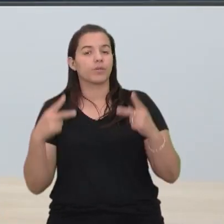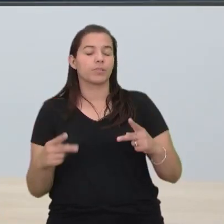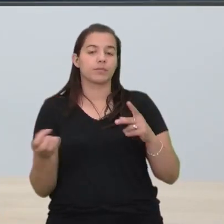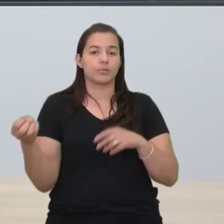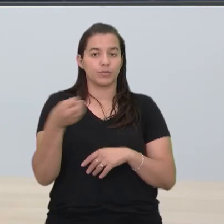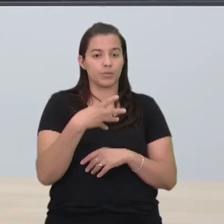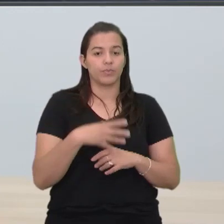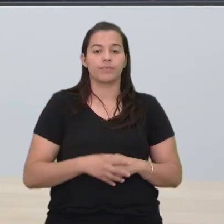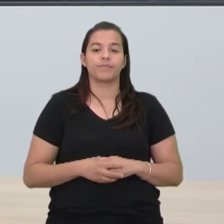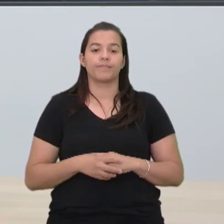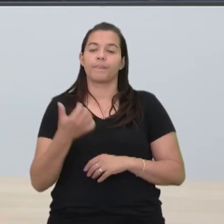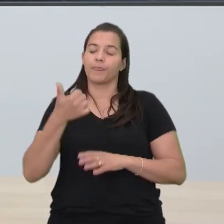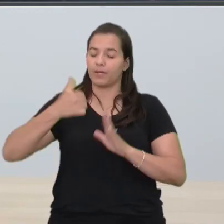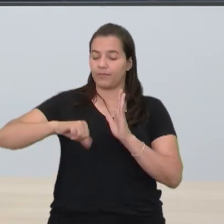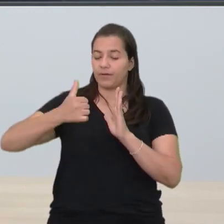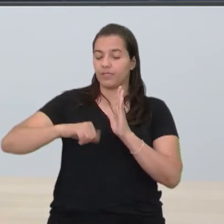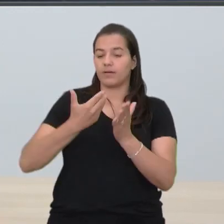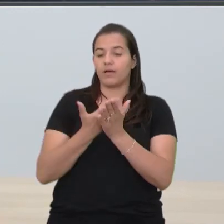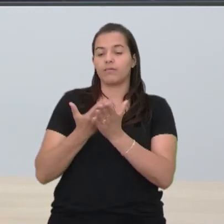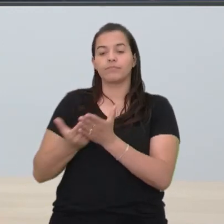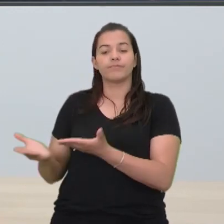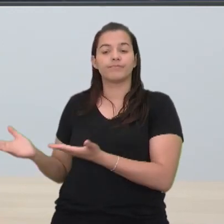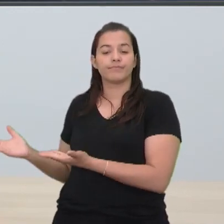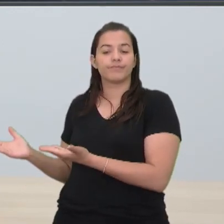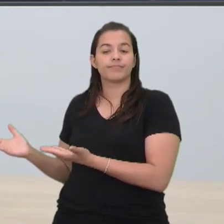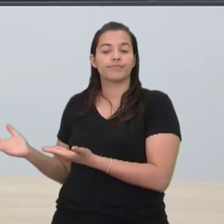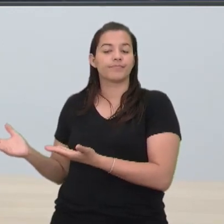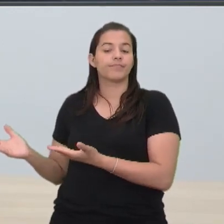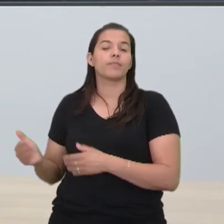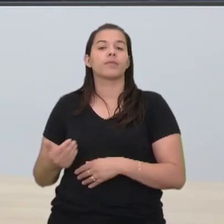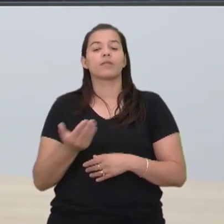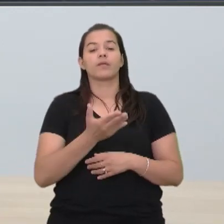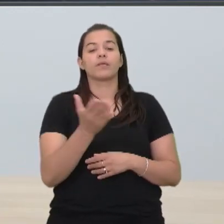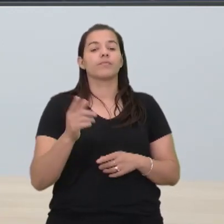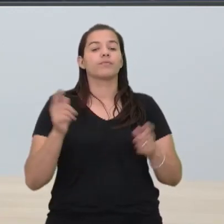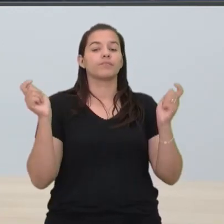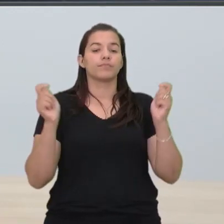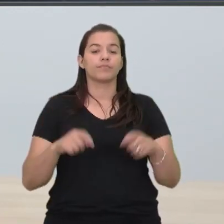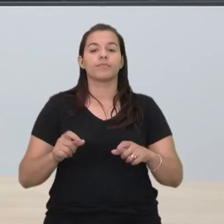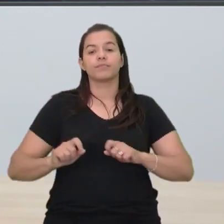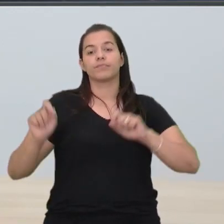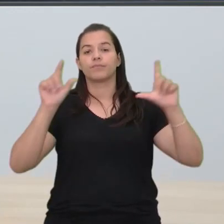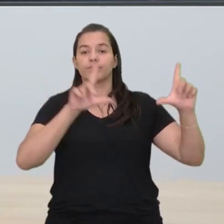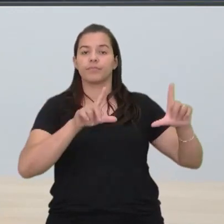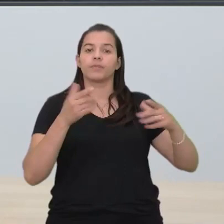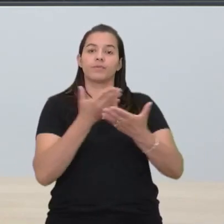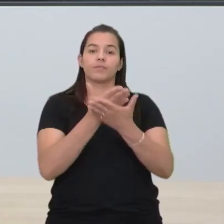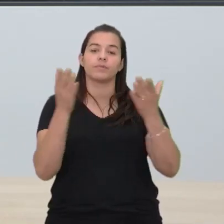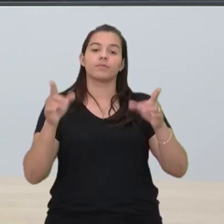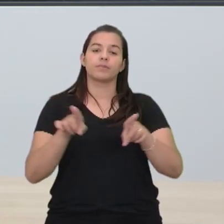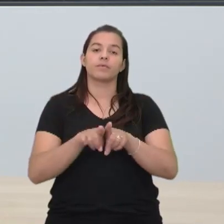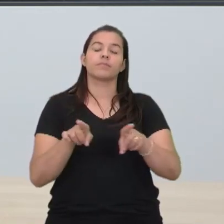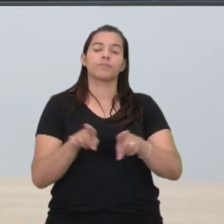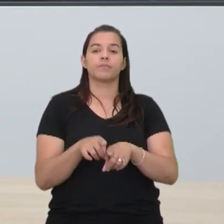bom? Avaliem a minha aula, vai aparecer aí para vocês o QR Code, o link, tá aparecendo aqui embaixo, mas vai aparecer na tela. Avaliem e